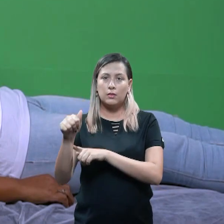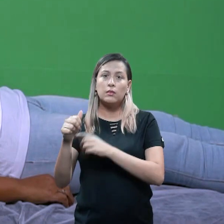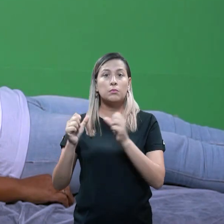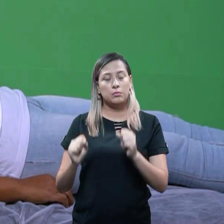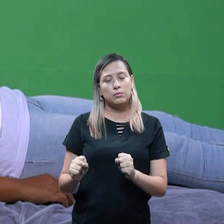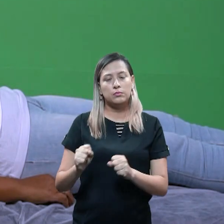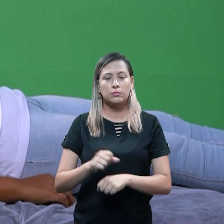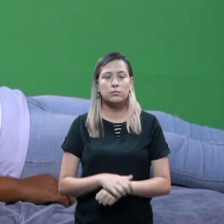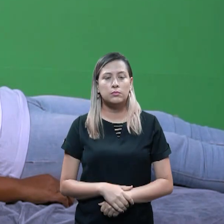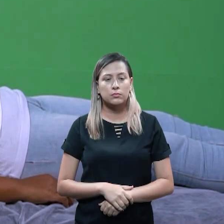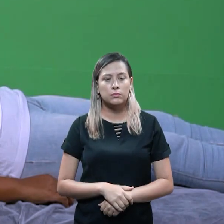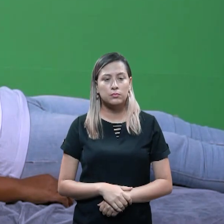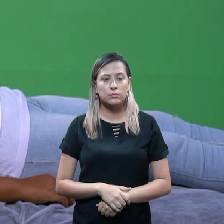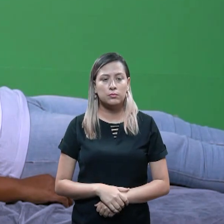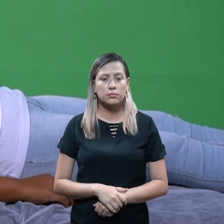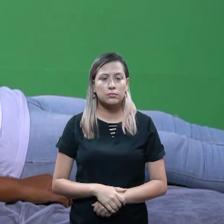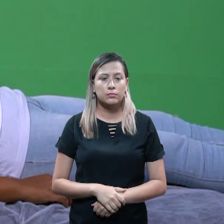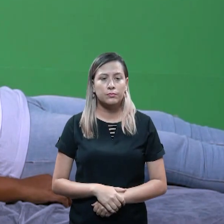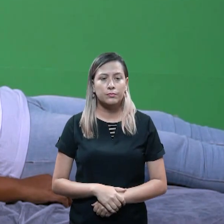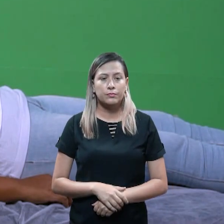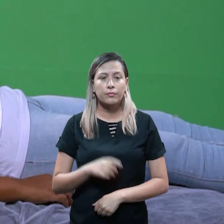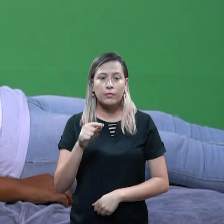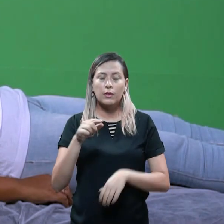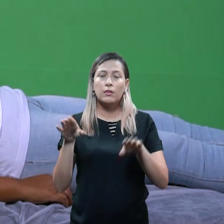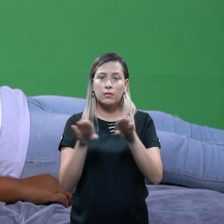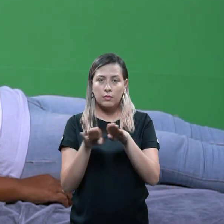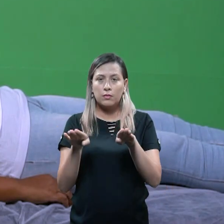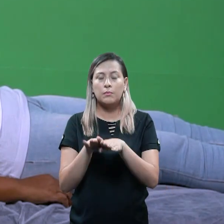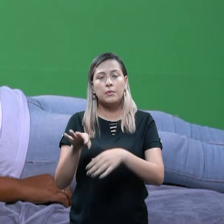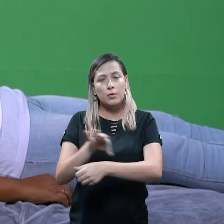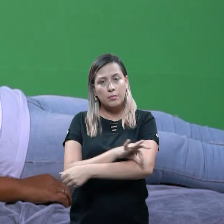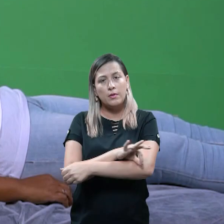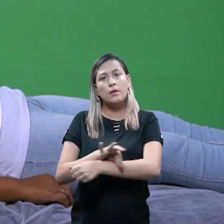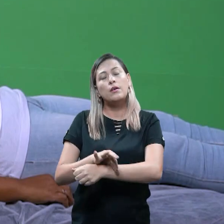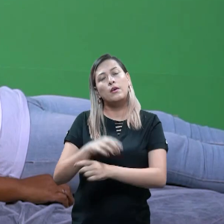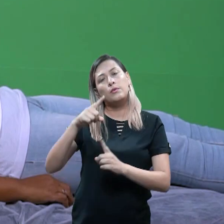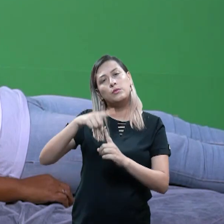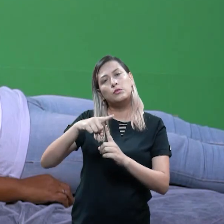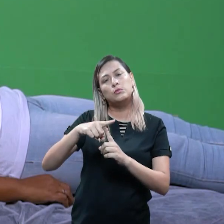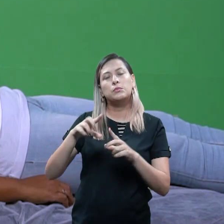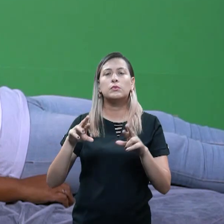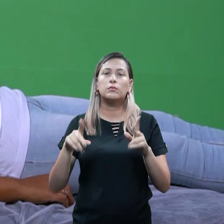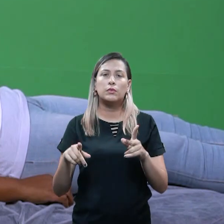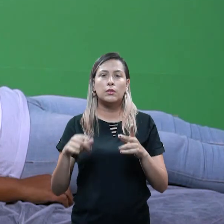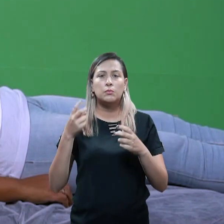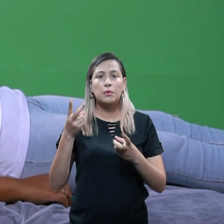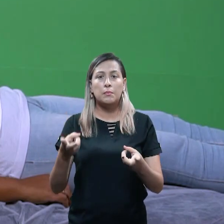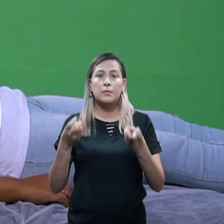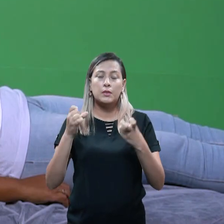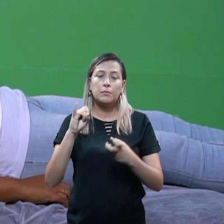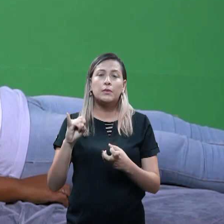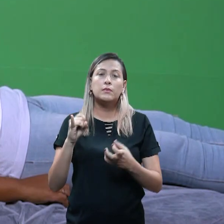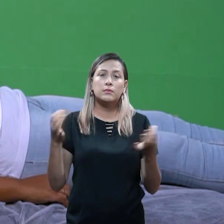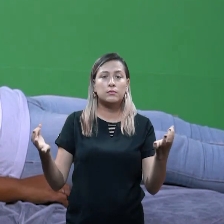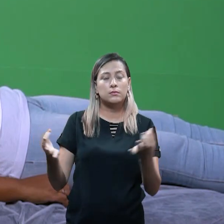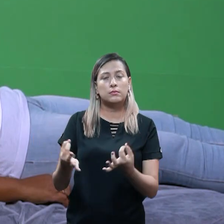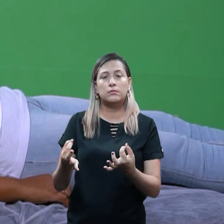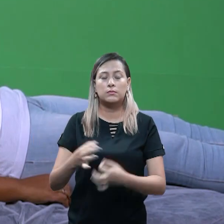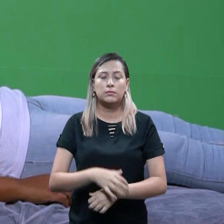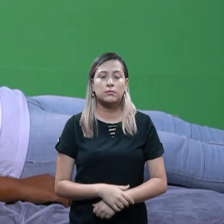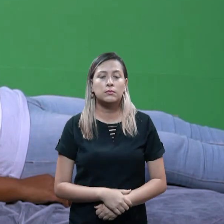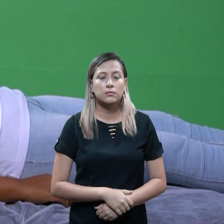Antes disso, essa aqui é uma outra régua que eu posso utilizar para ver se tudo que eu fiz está certo. Ou eu